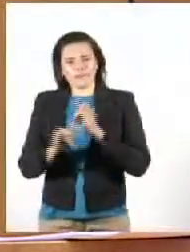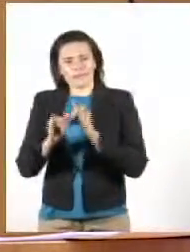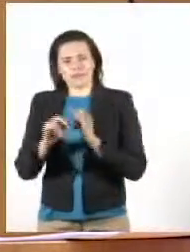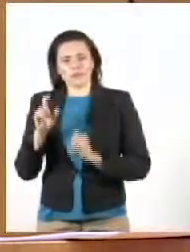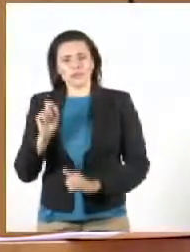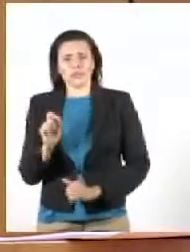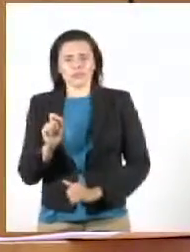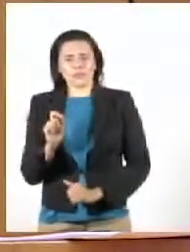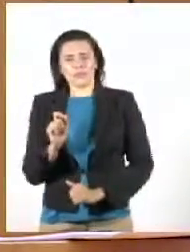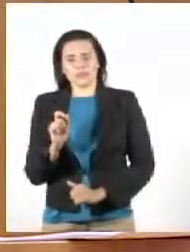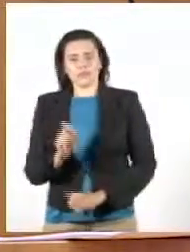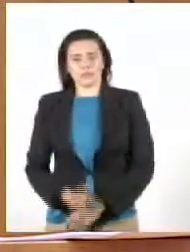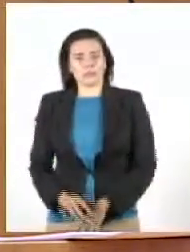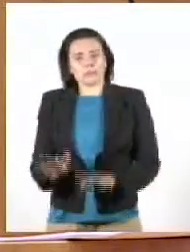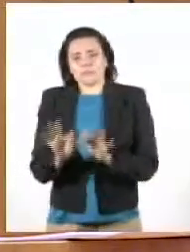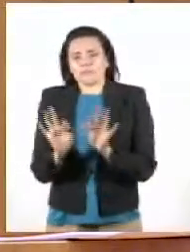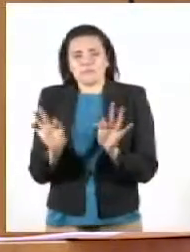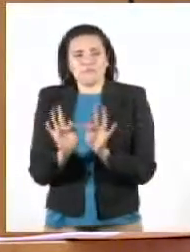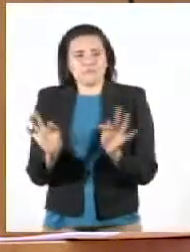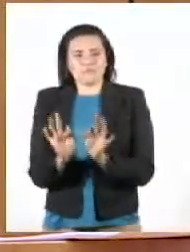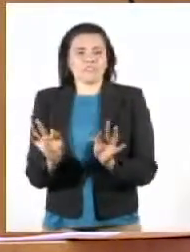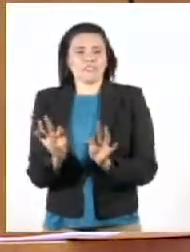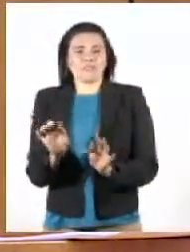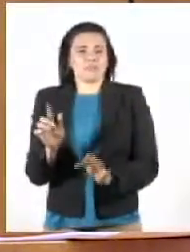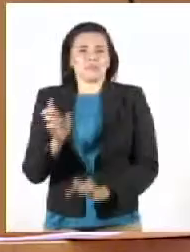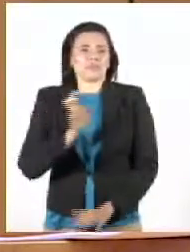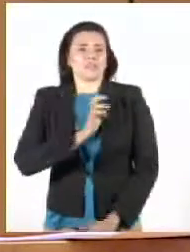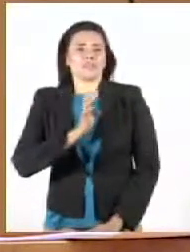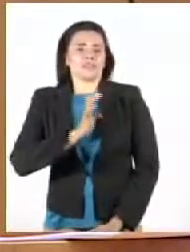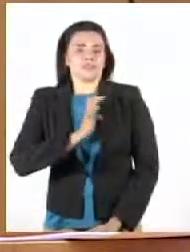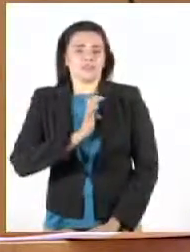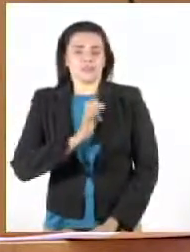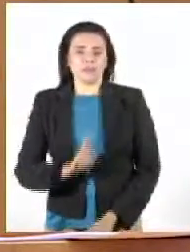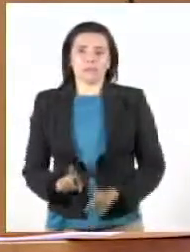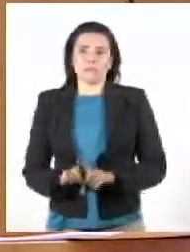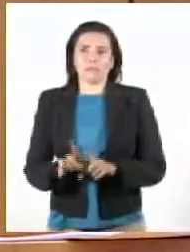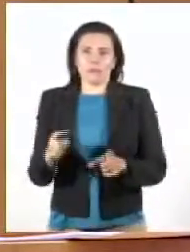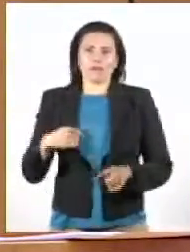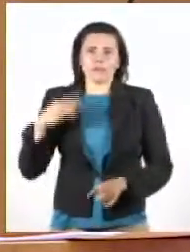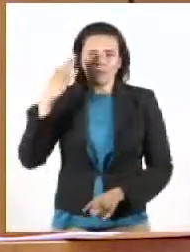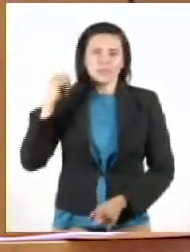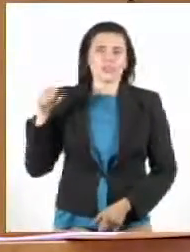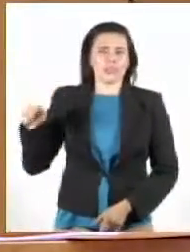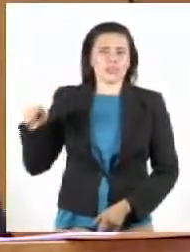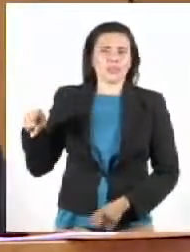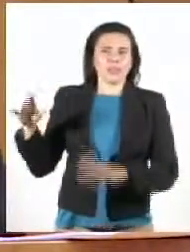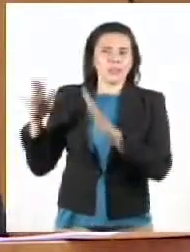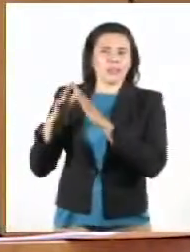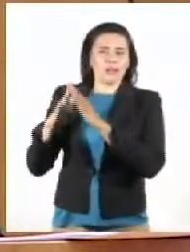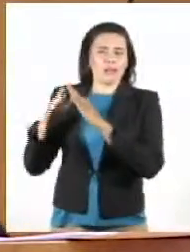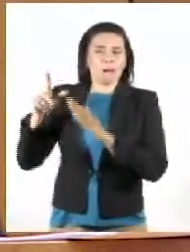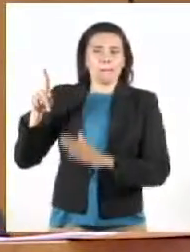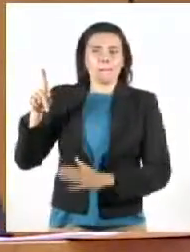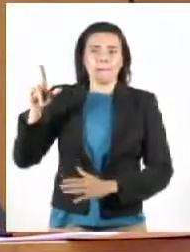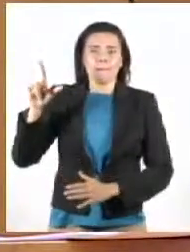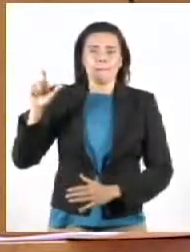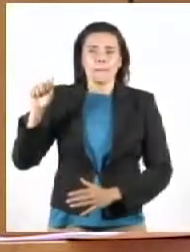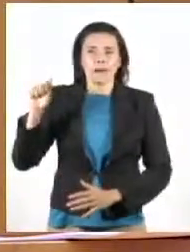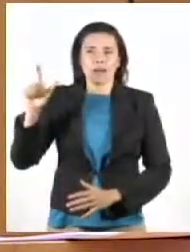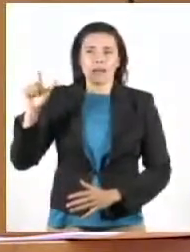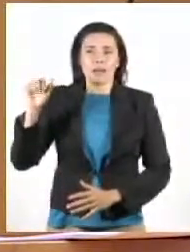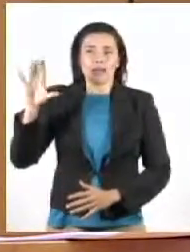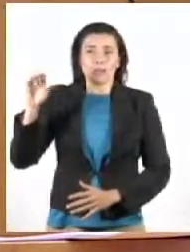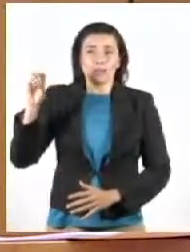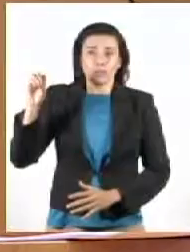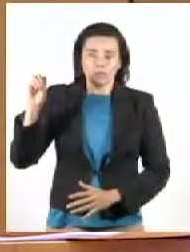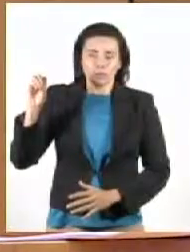mordomias, mas ao mesmo tempo tomando champanhe no Palácio dos Leões. Por que que o governador Flávio Dino não passa um dia